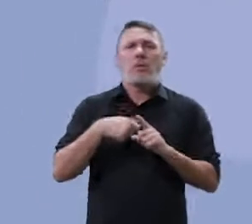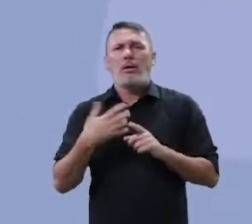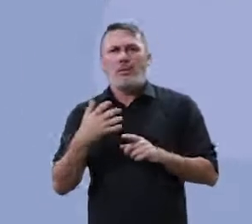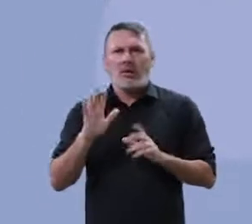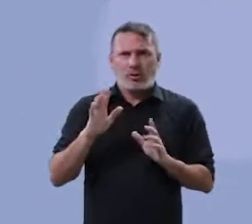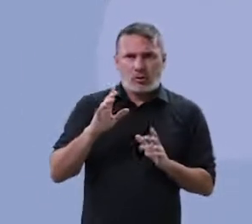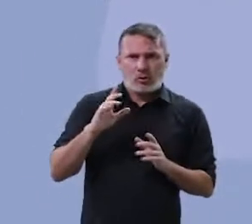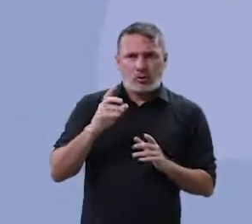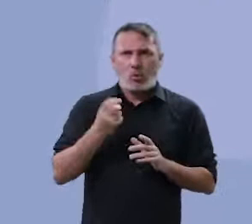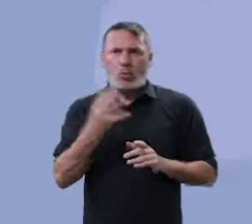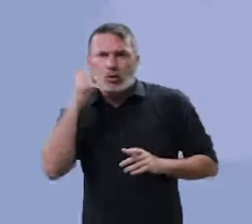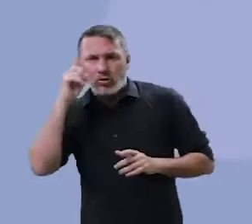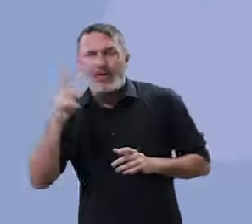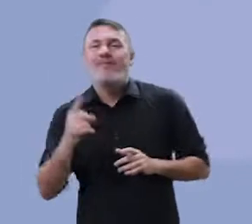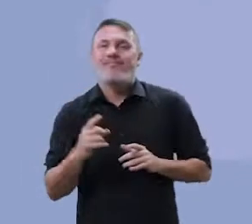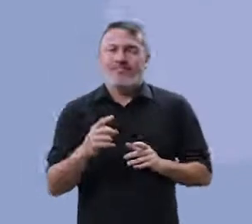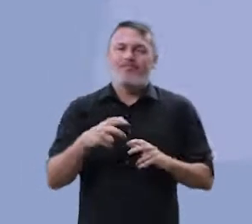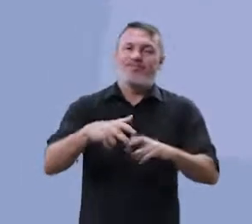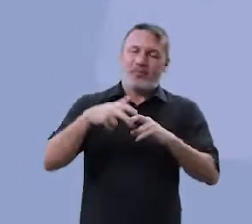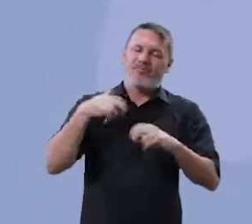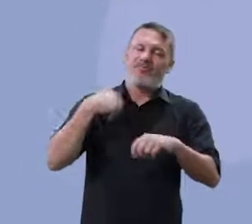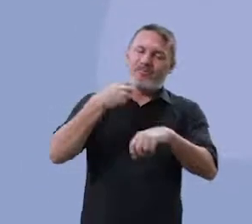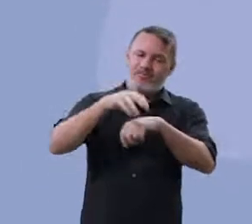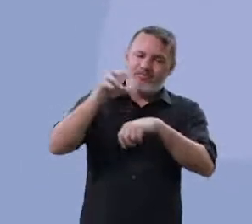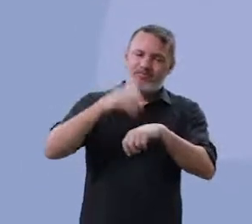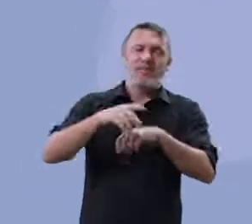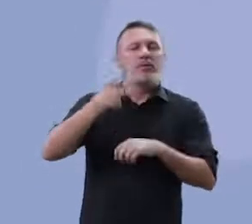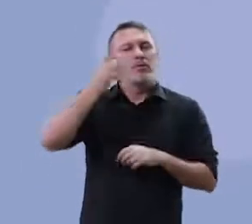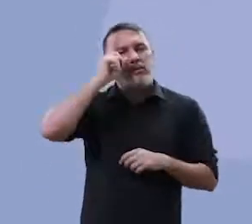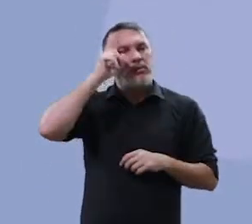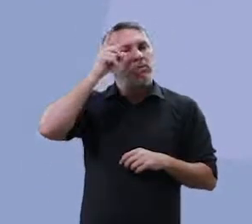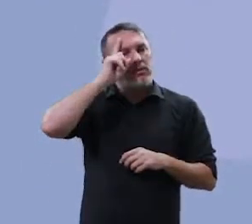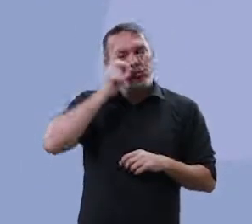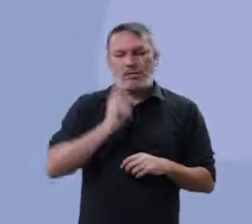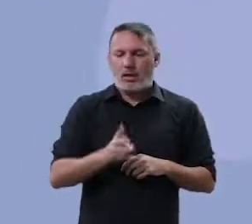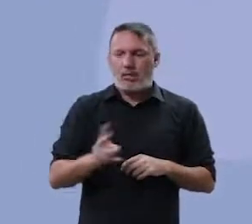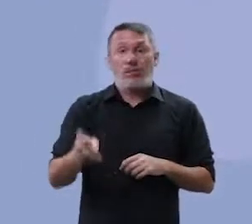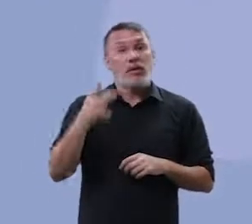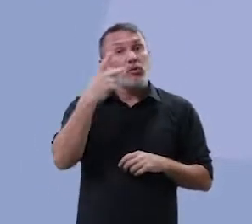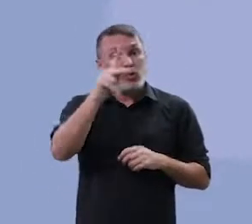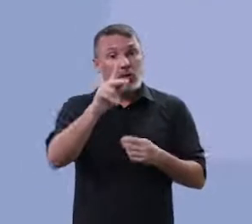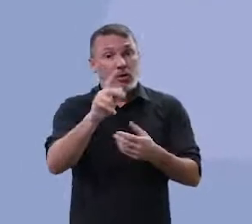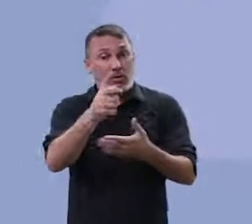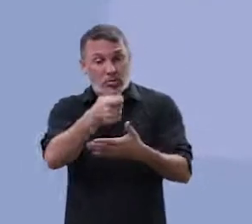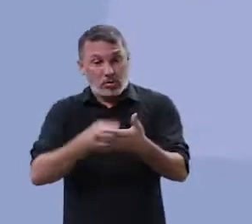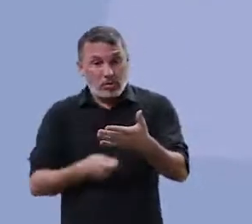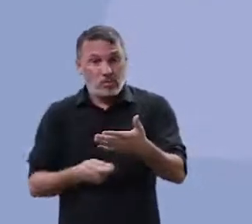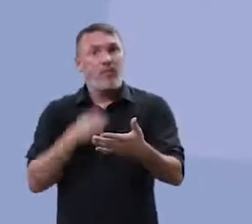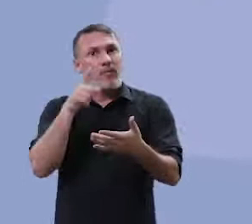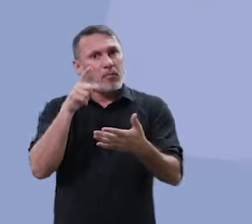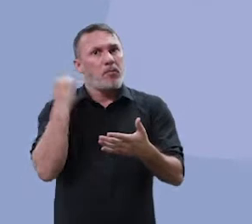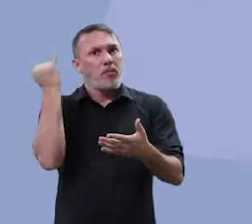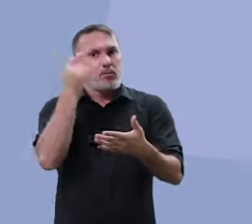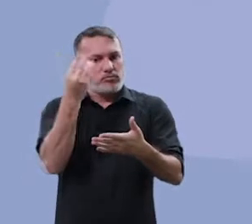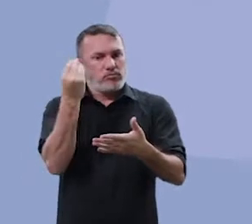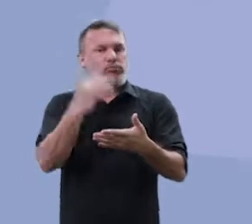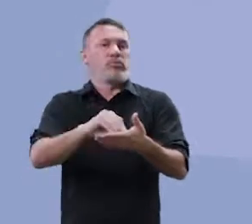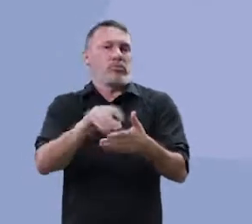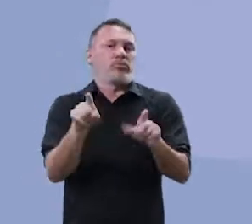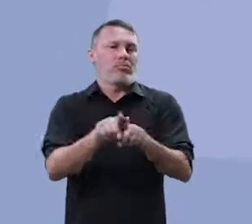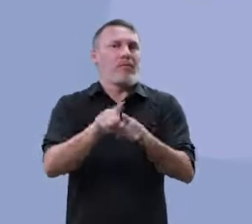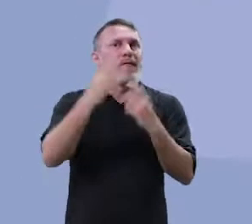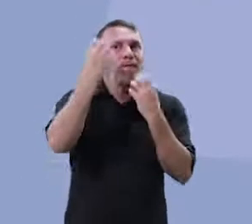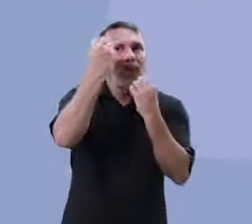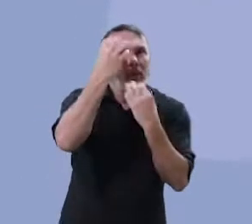Então, quando nós falamos do processo educativo, ele precisa ser constante. Na sua redação, você precisa apontar isso